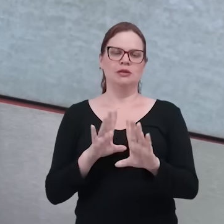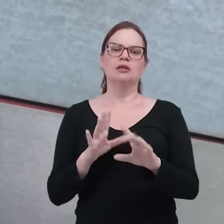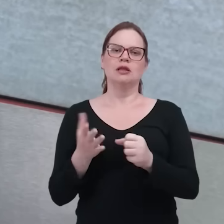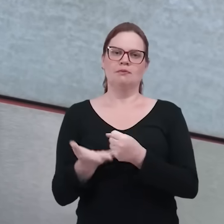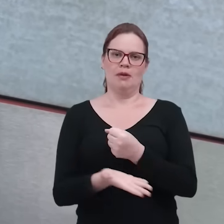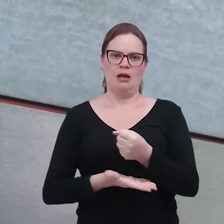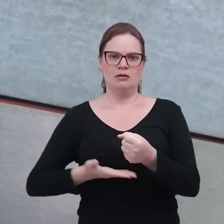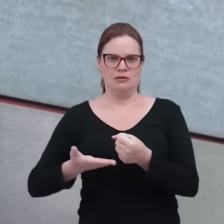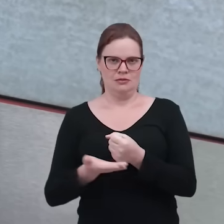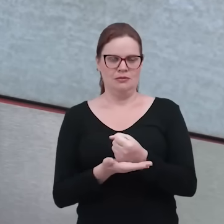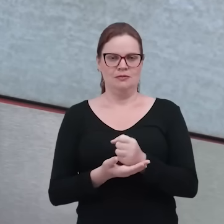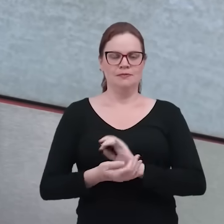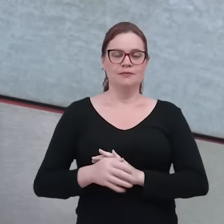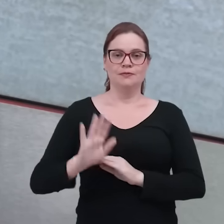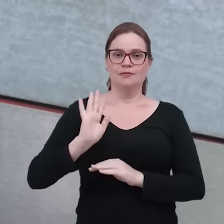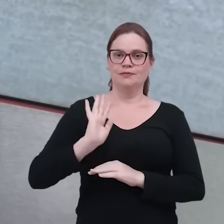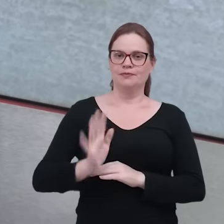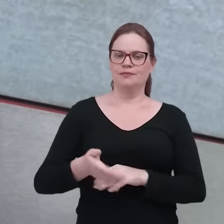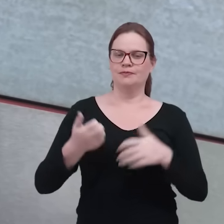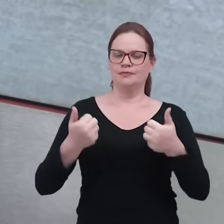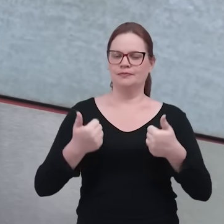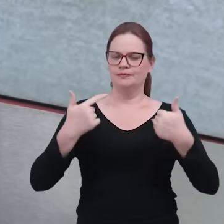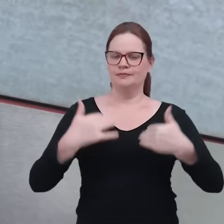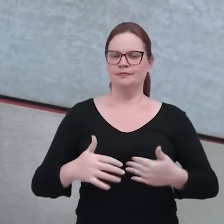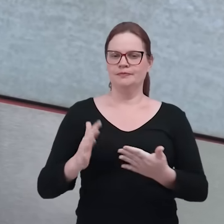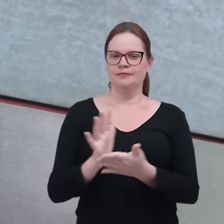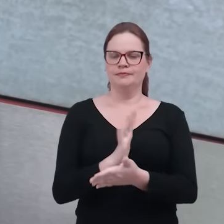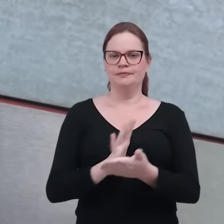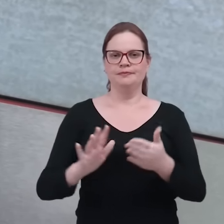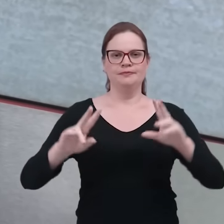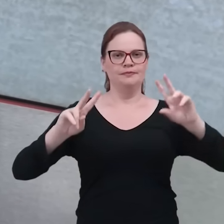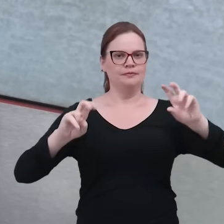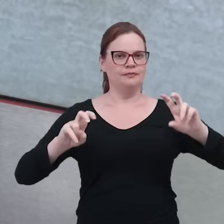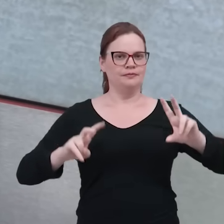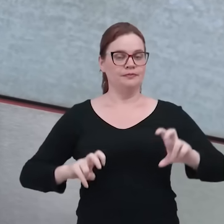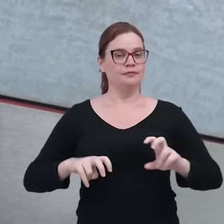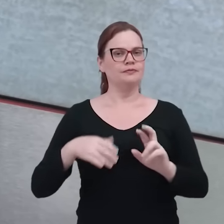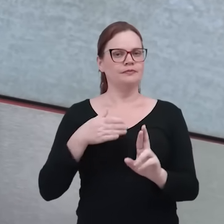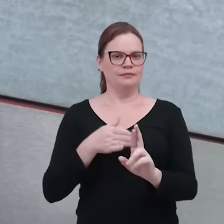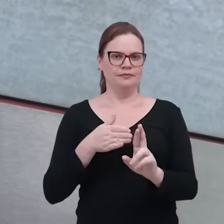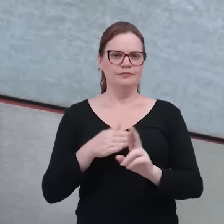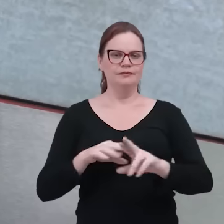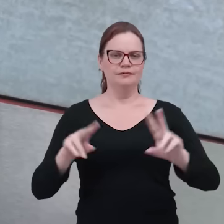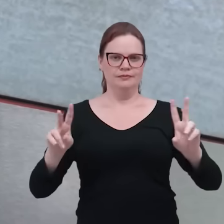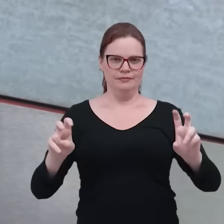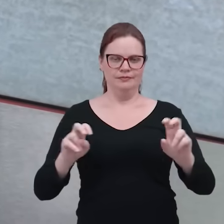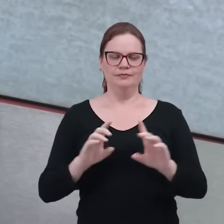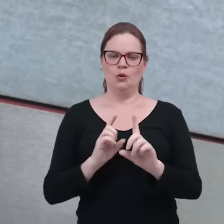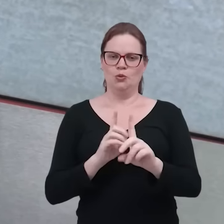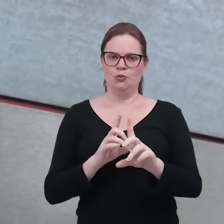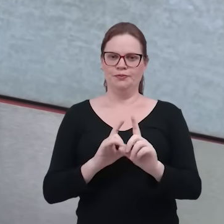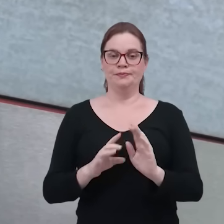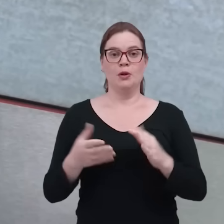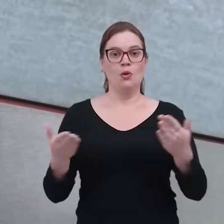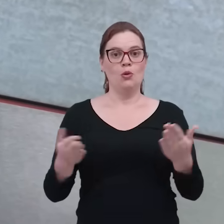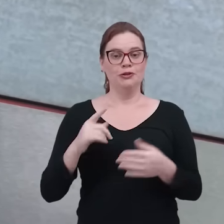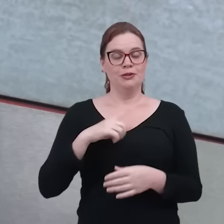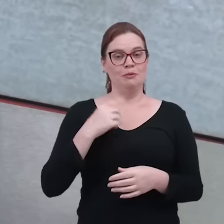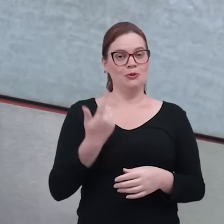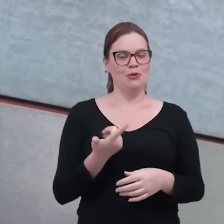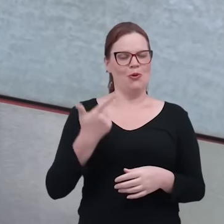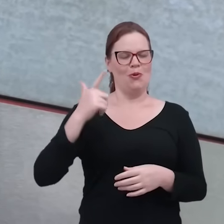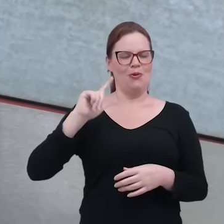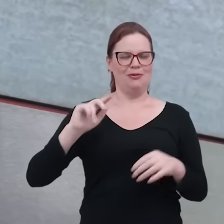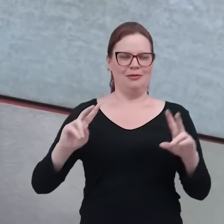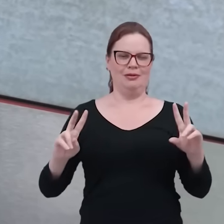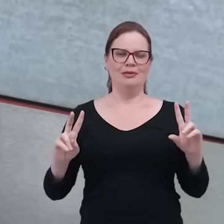doutrinas básicas. Nós iniciamos já falando sobre alguns assuntos relacionados a esse tema e hoje nós temos mais um tema